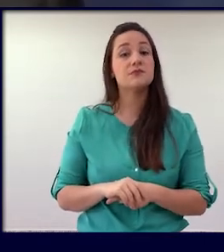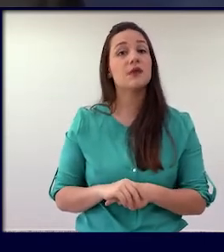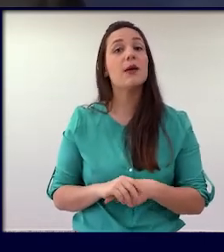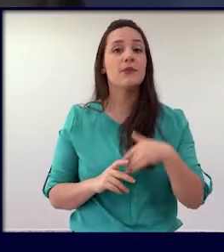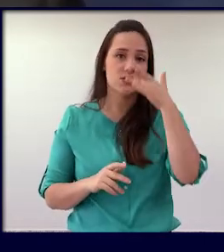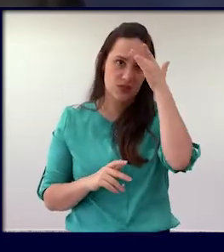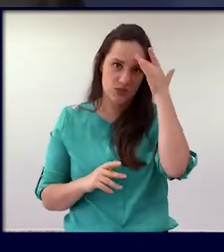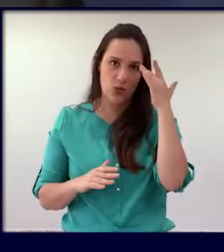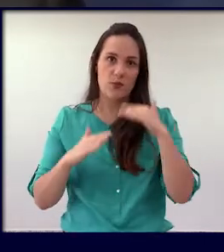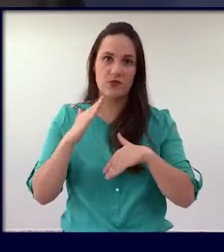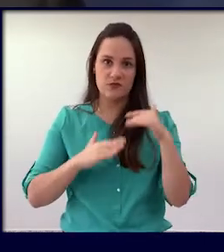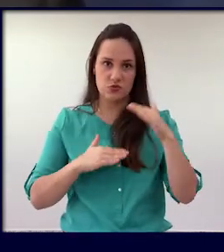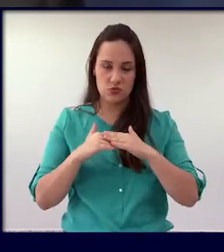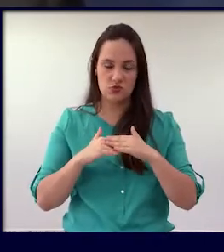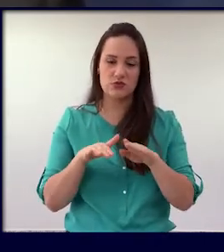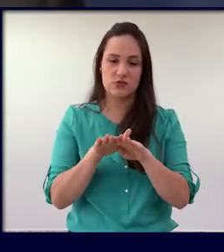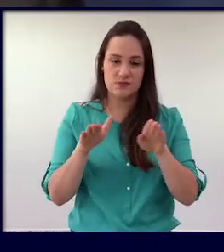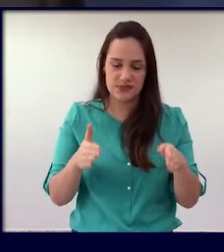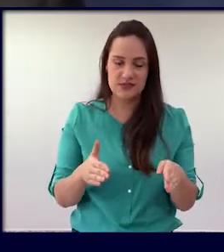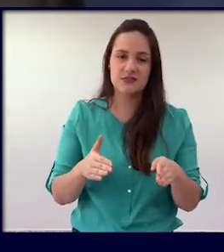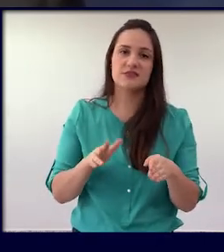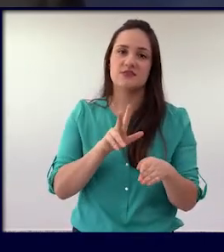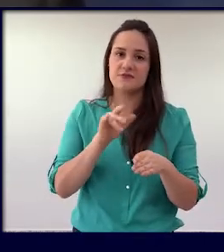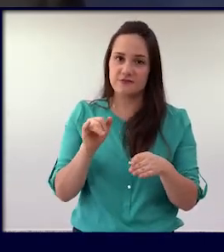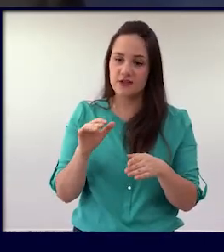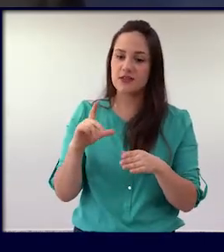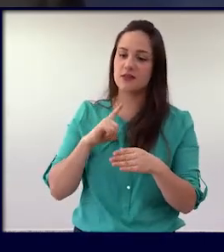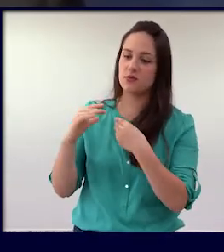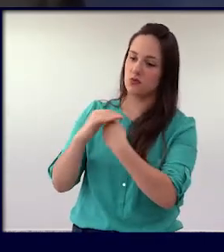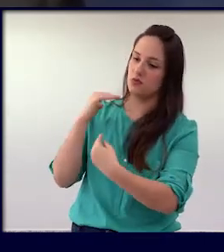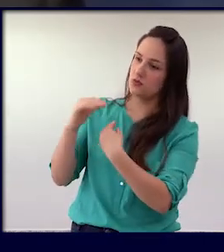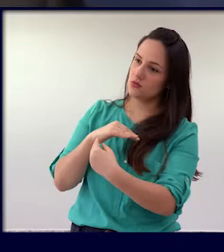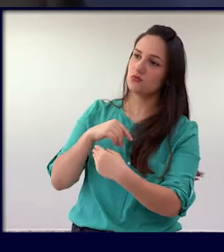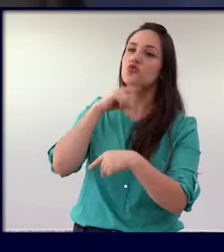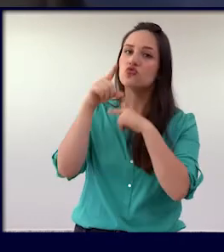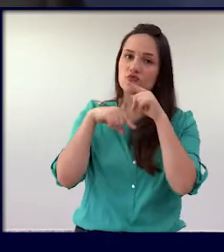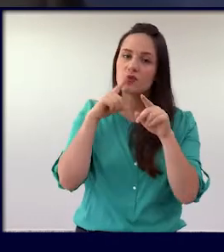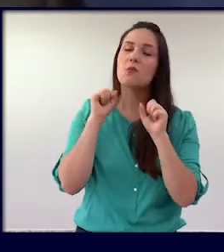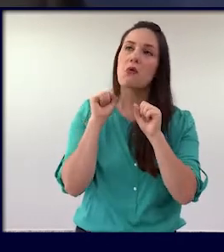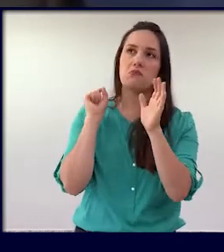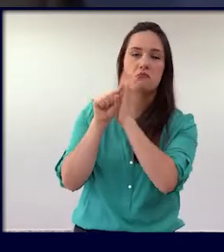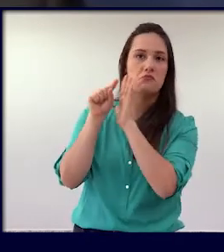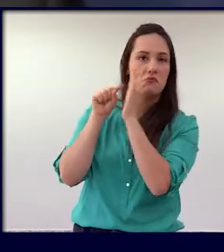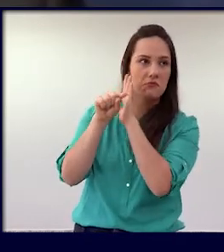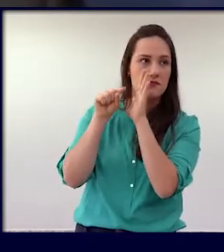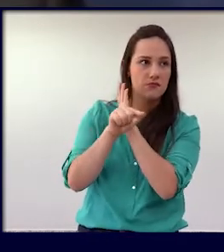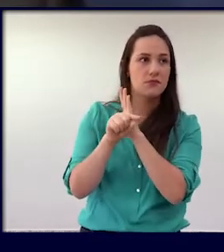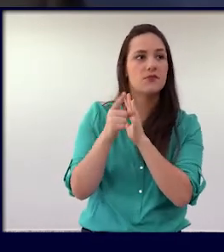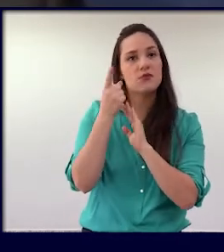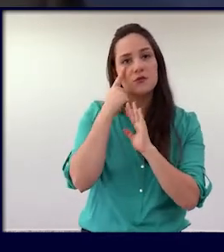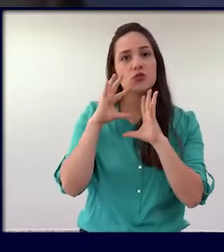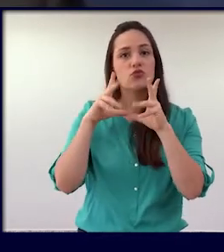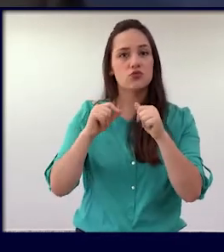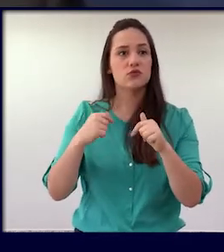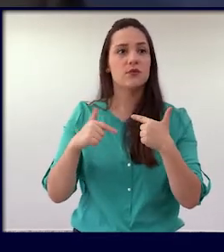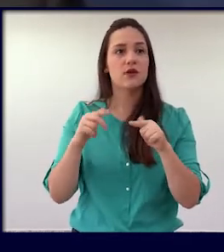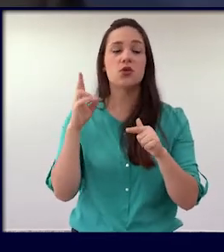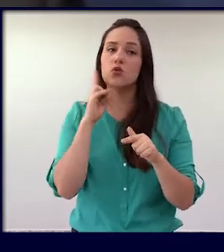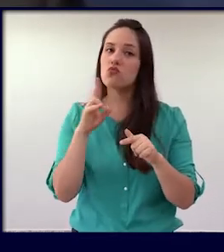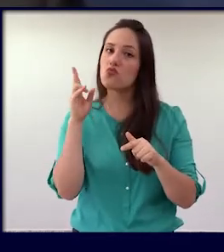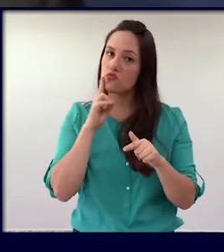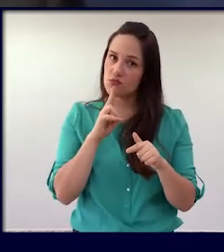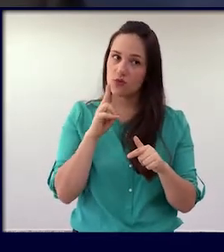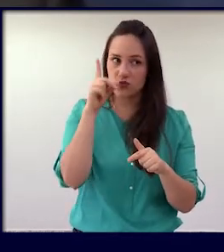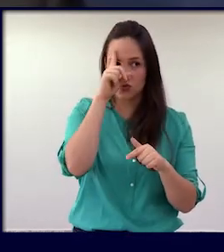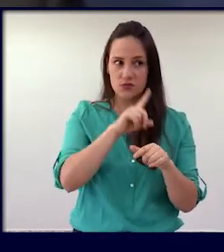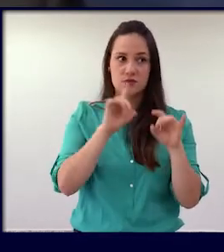E o mesário, ele vai receber orientação, capacitação para tirar as dúvidas e saber